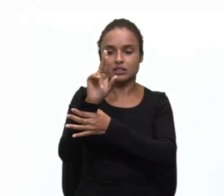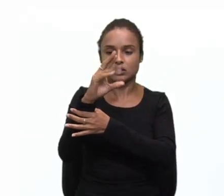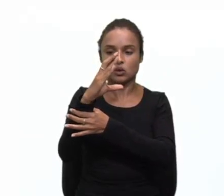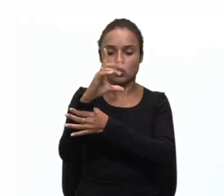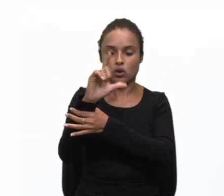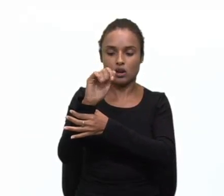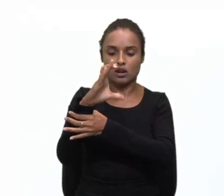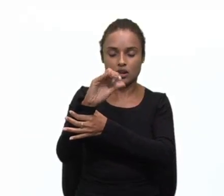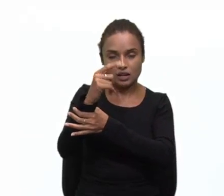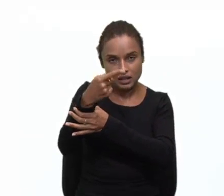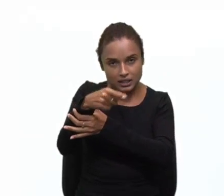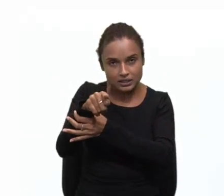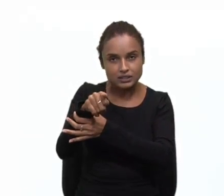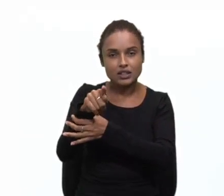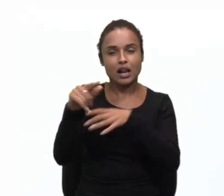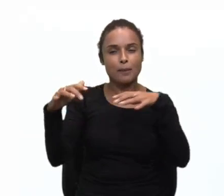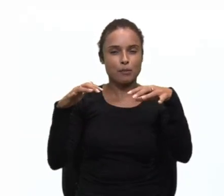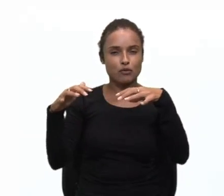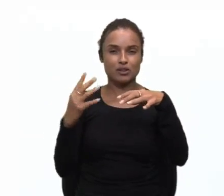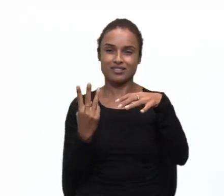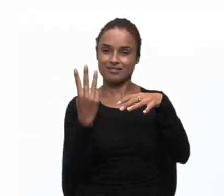carpo-metacárpicas, as